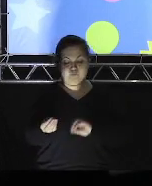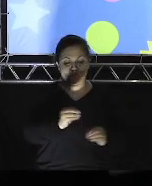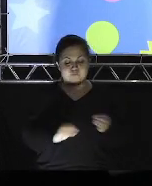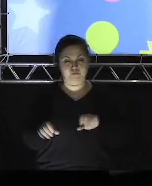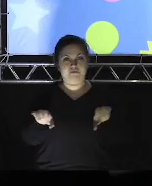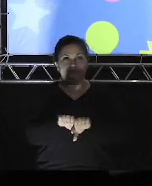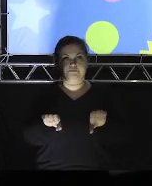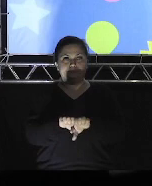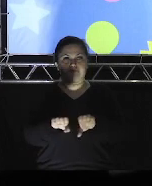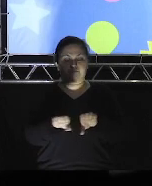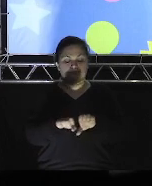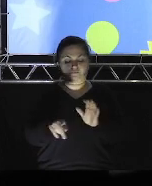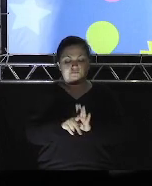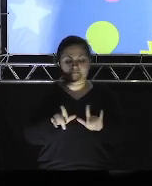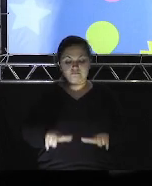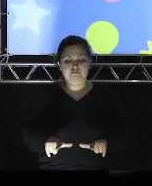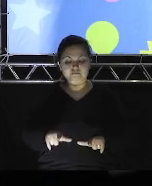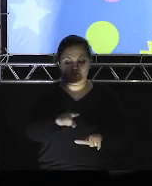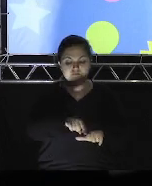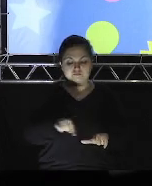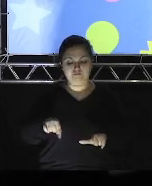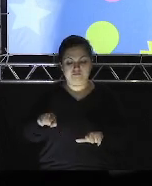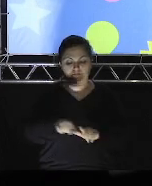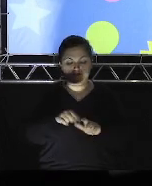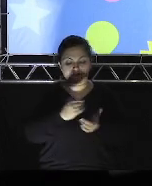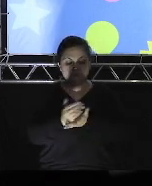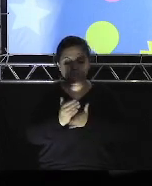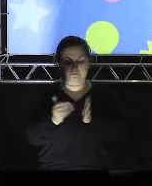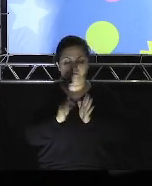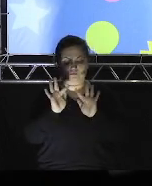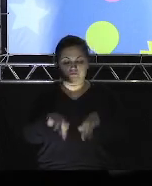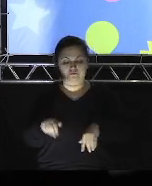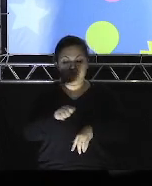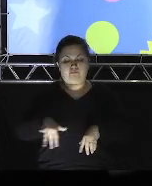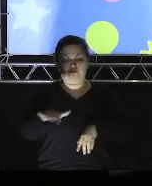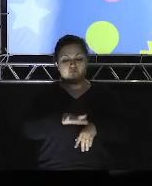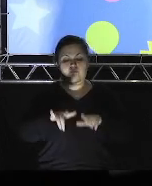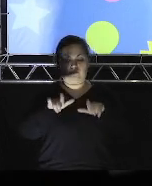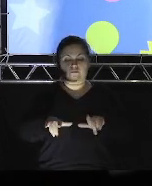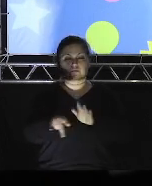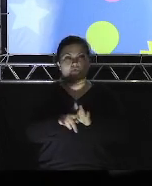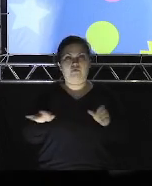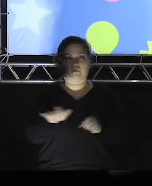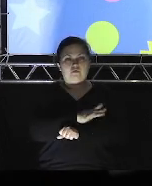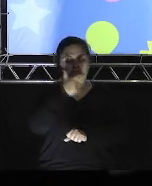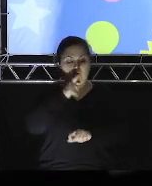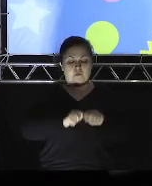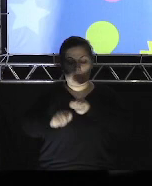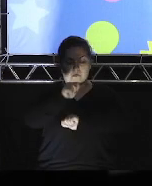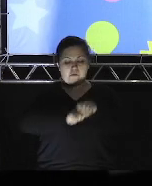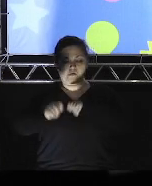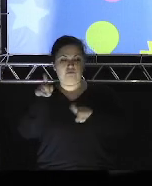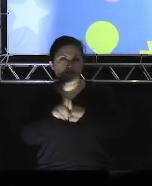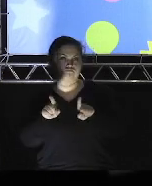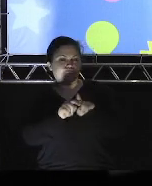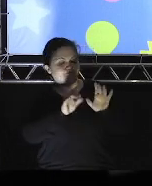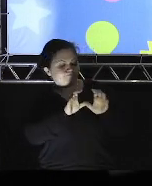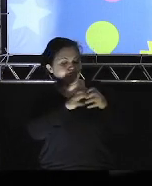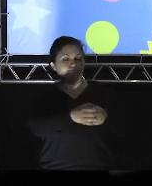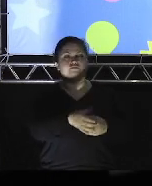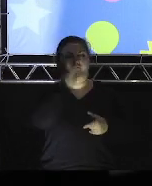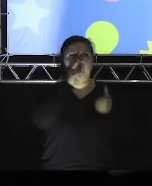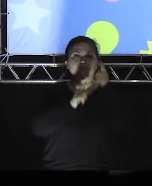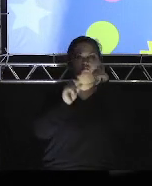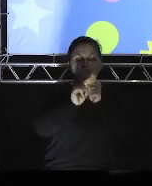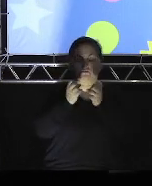do C-level, né, e a gente consegue definir estratégia, conectar com o nível tático para coordenar que os times consigam fazer